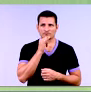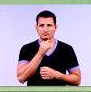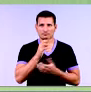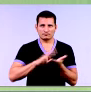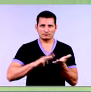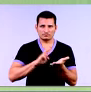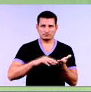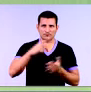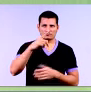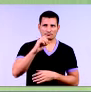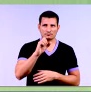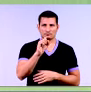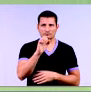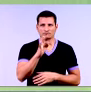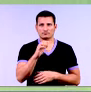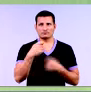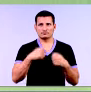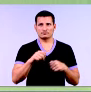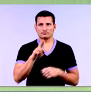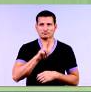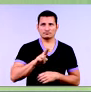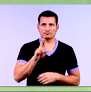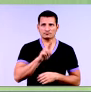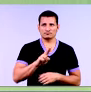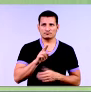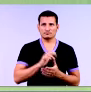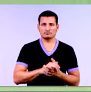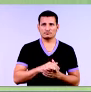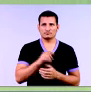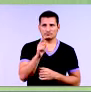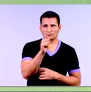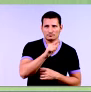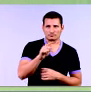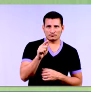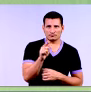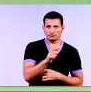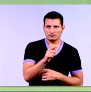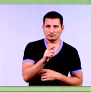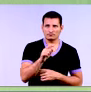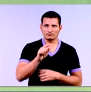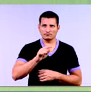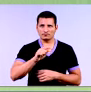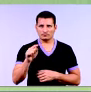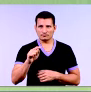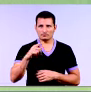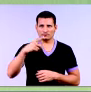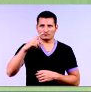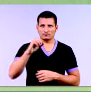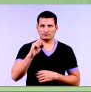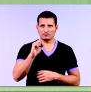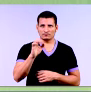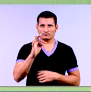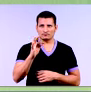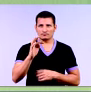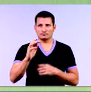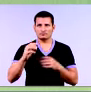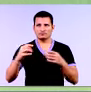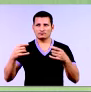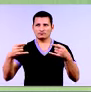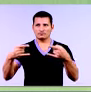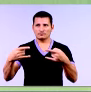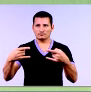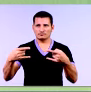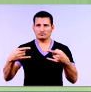post do formulário, eu tenho que utilizar cifrão underline post e passar entre chaves,